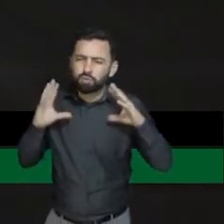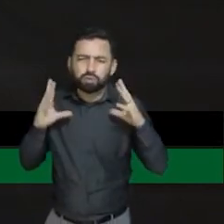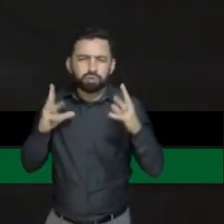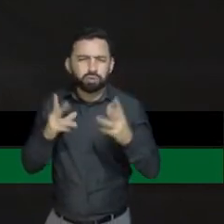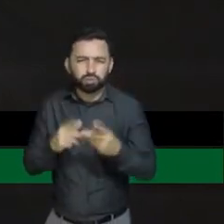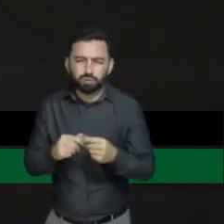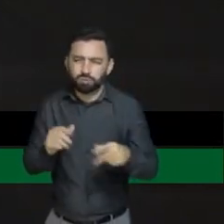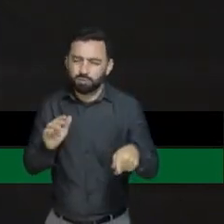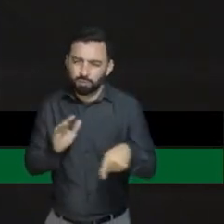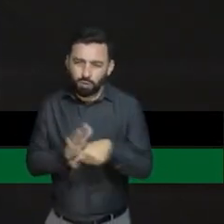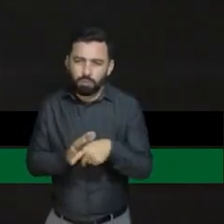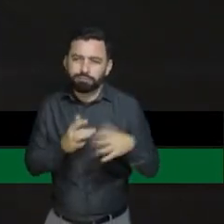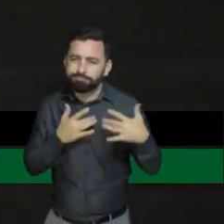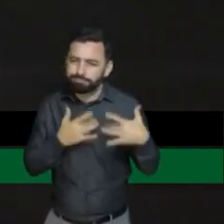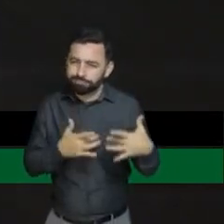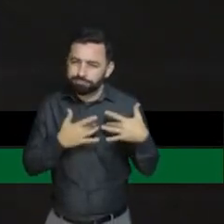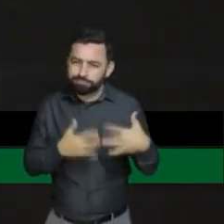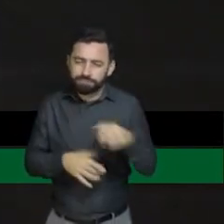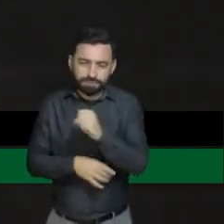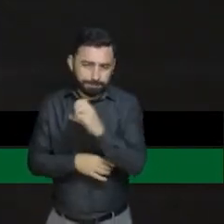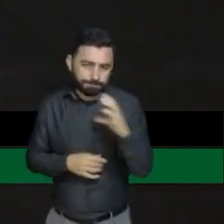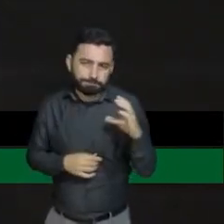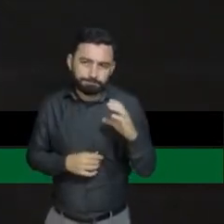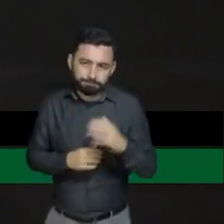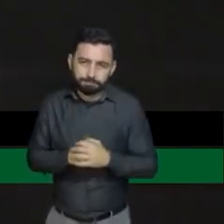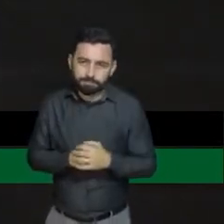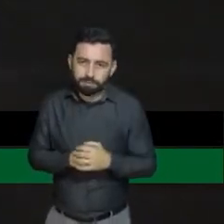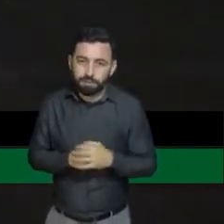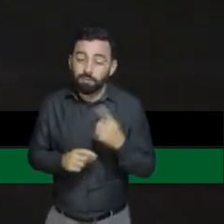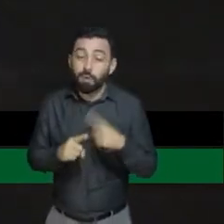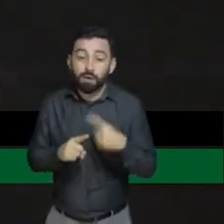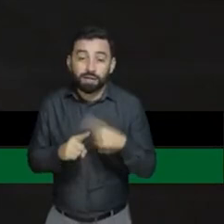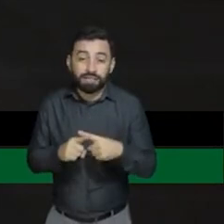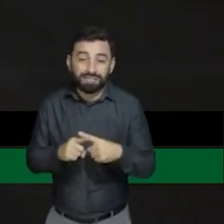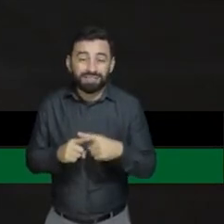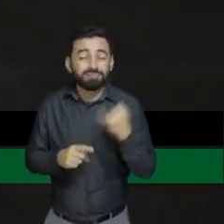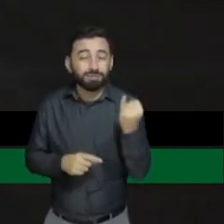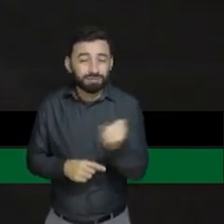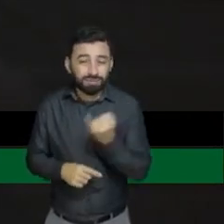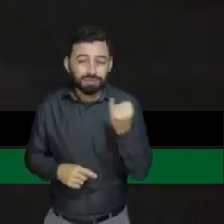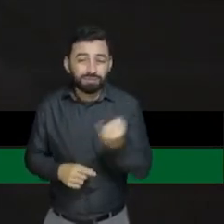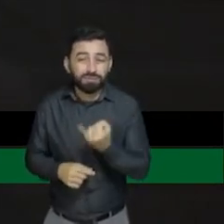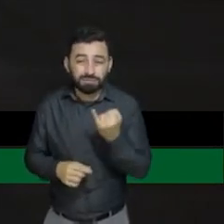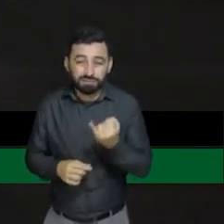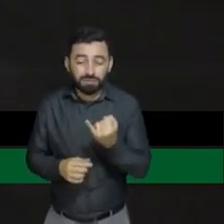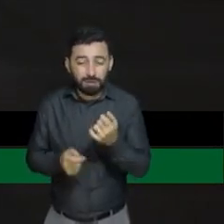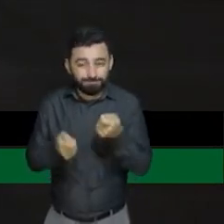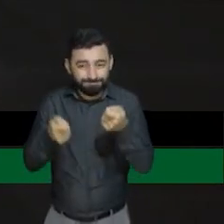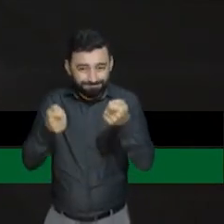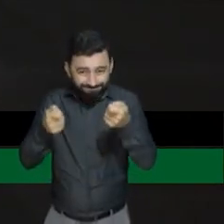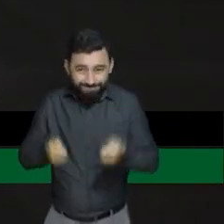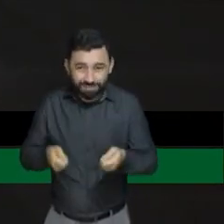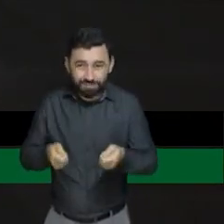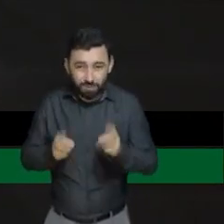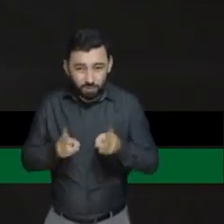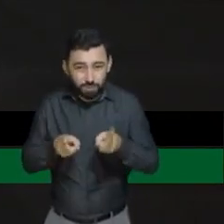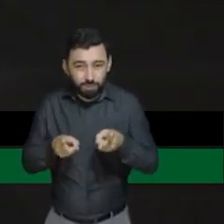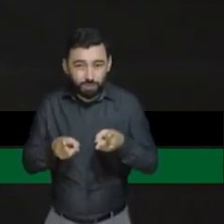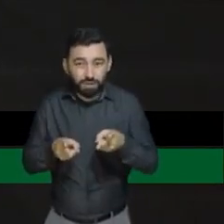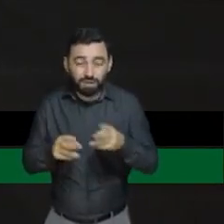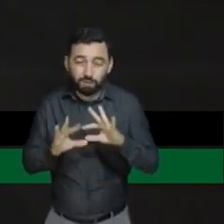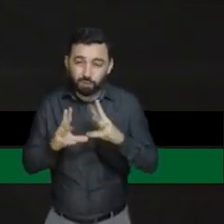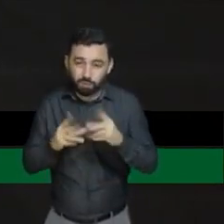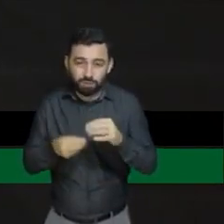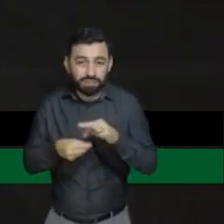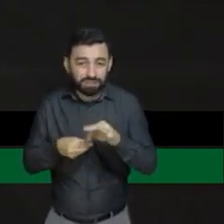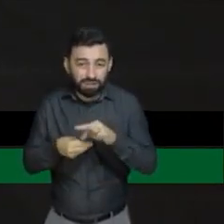saúde filantrópicas de Santa Catarina, porque é essencial para a sustentabilidade de nossas entidades esse